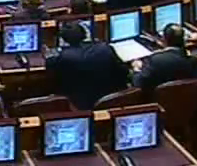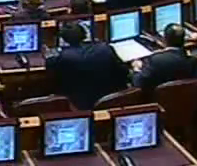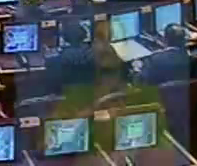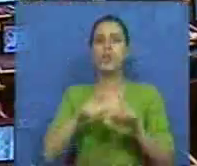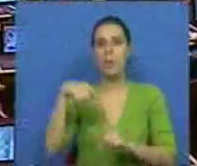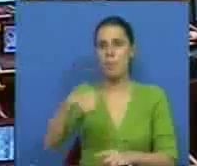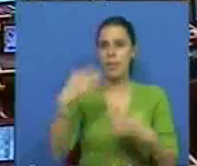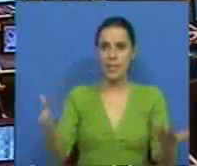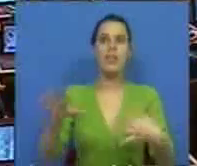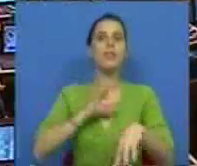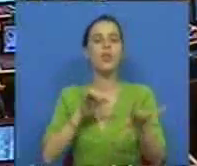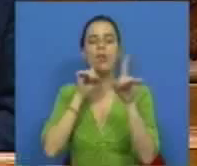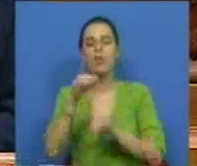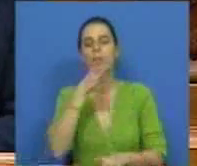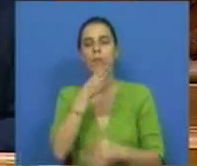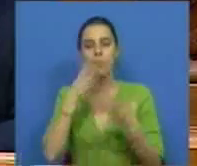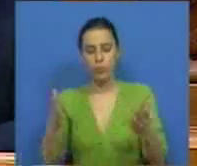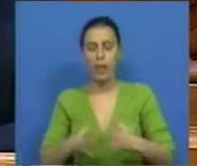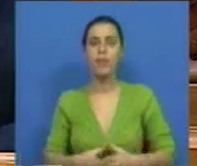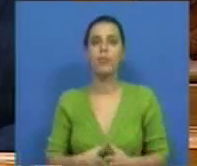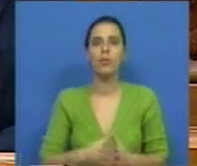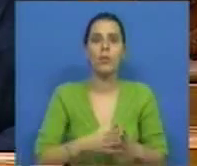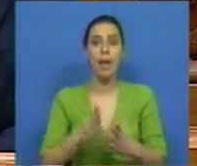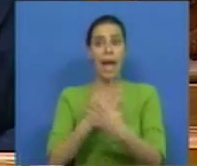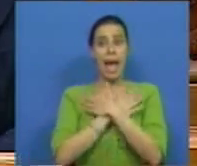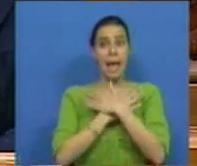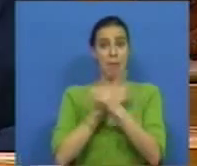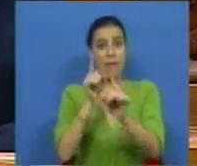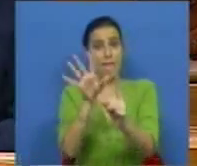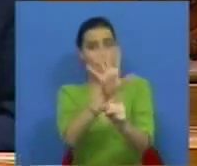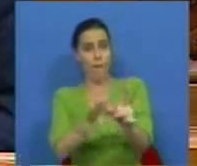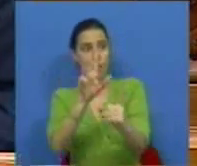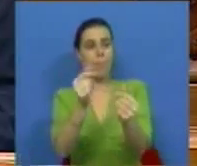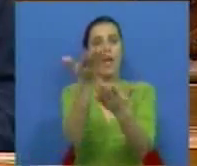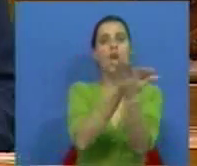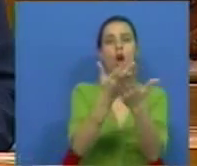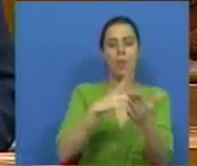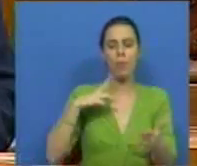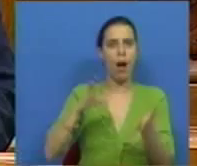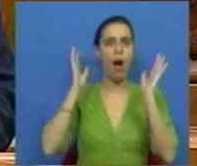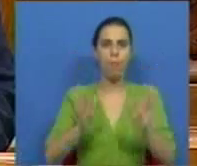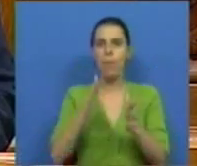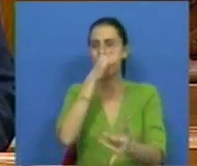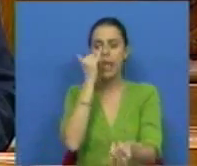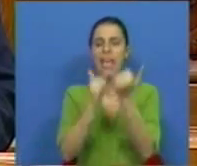Senhor Presidente, senhoras e senhores deputados, com amigos assim, a economia portuguesa não precisa